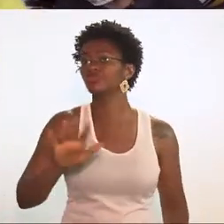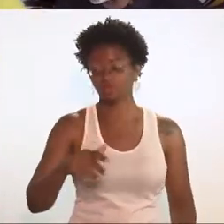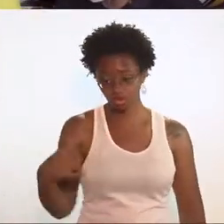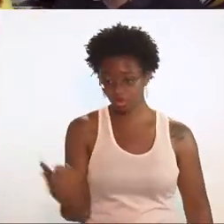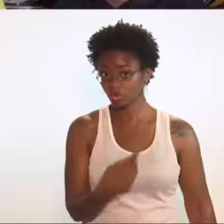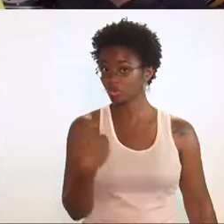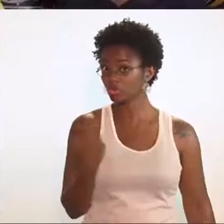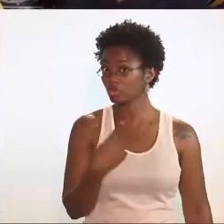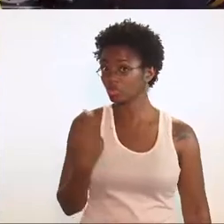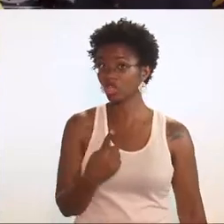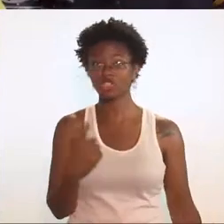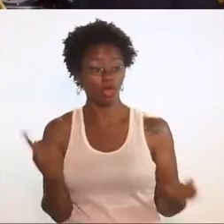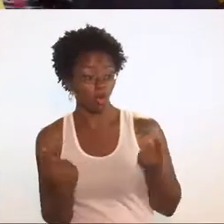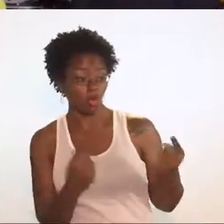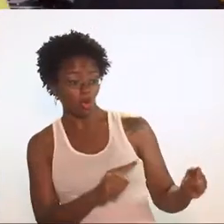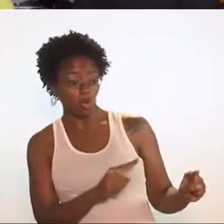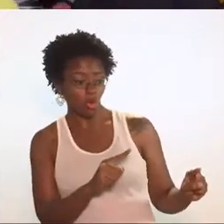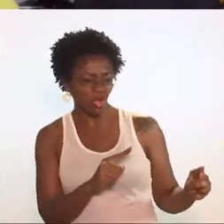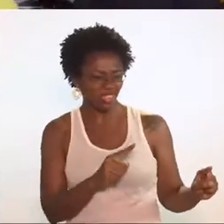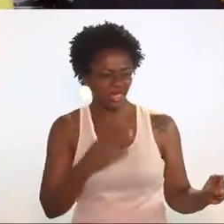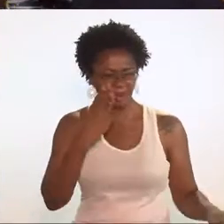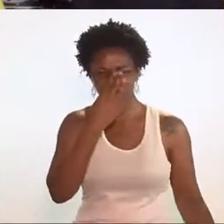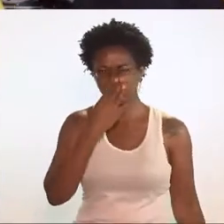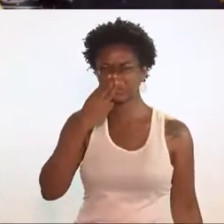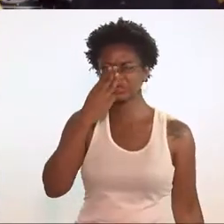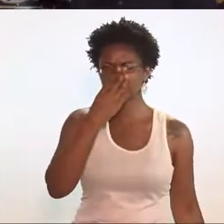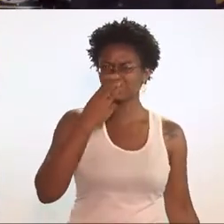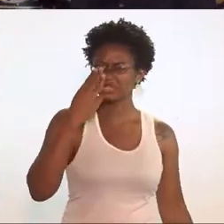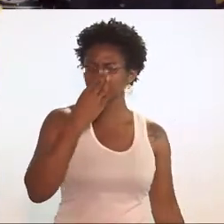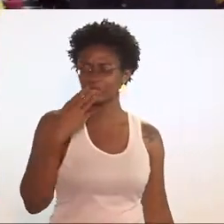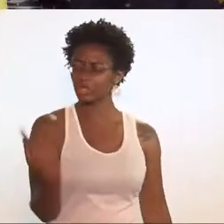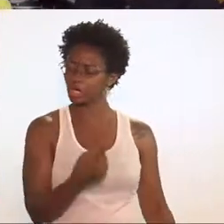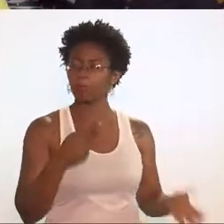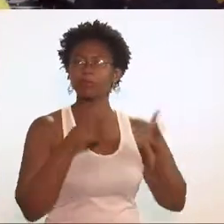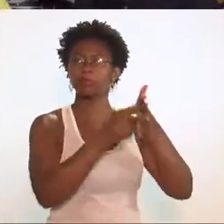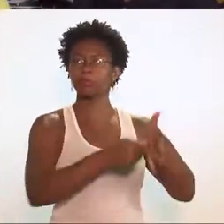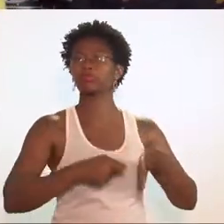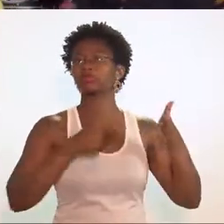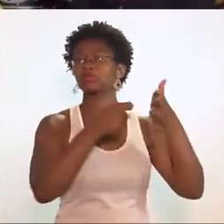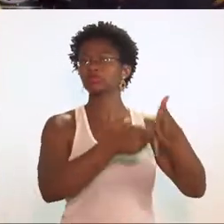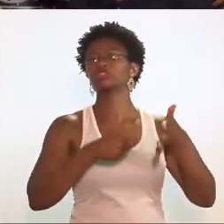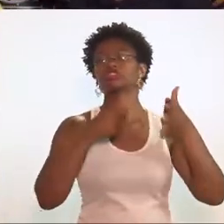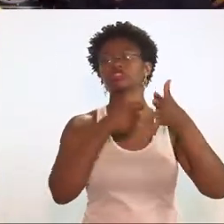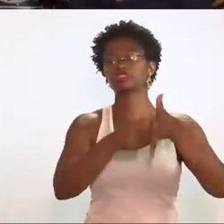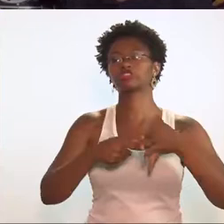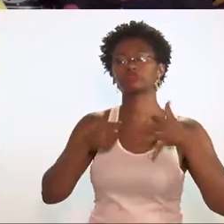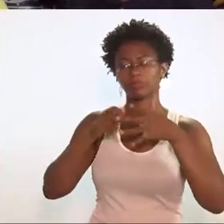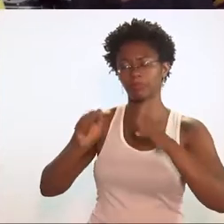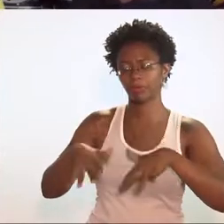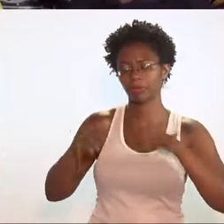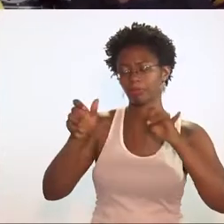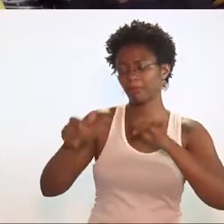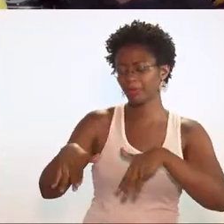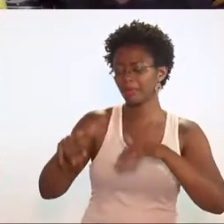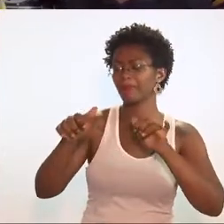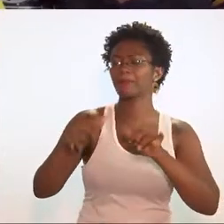Pelourinho contra a prostituição. Faz protesto, manifestação.